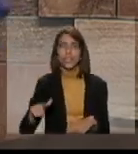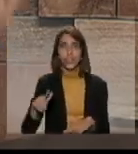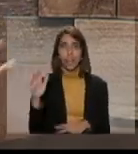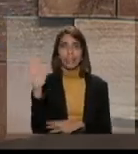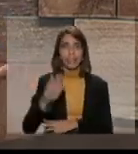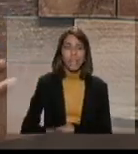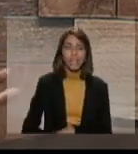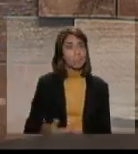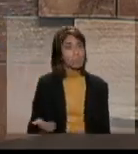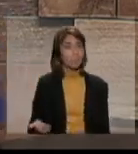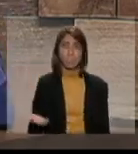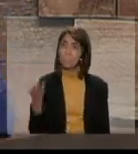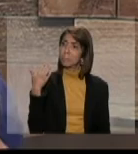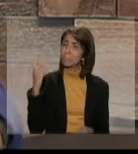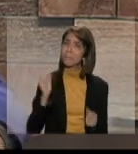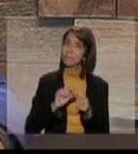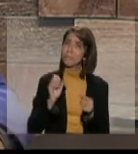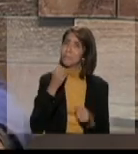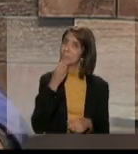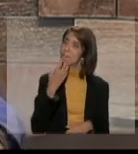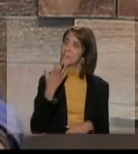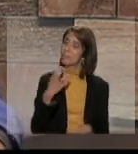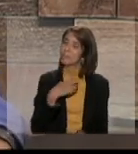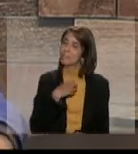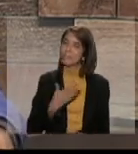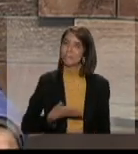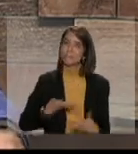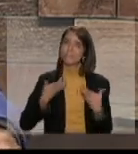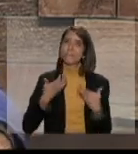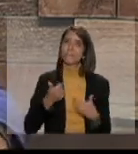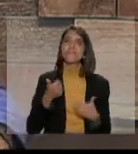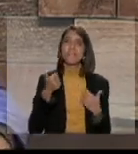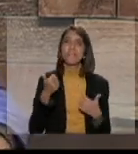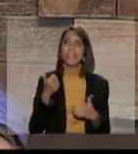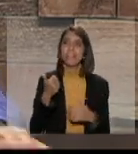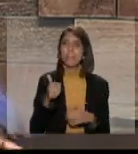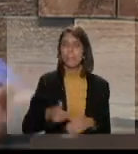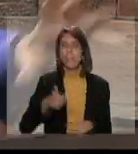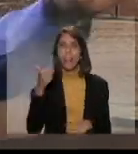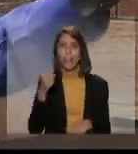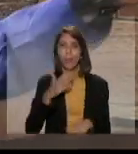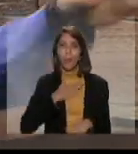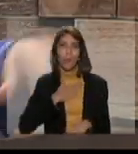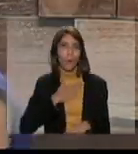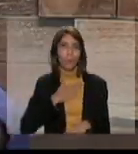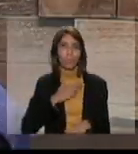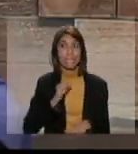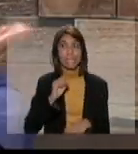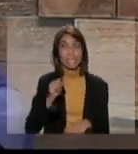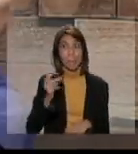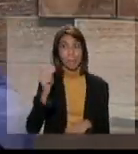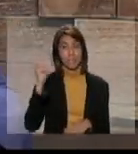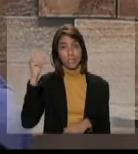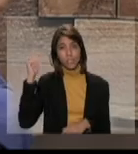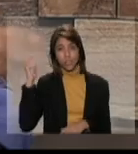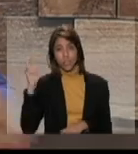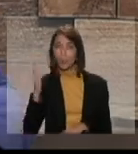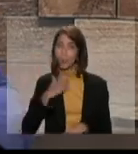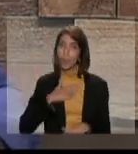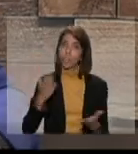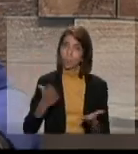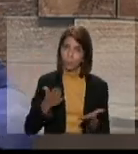reprise da tarde falou tá bom eu acho que fica mais fácil ainda eu gostar quanto mais